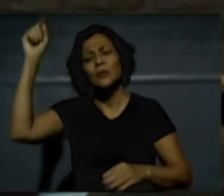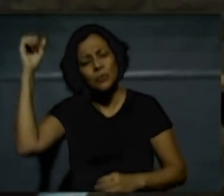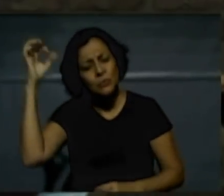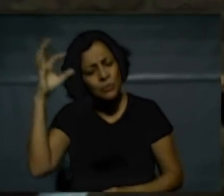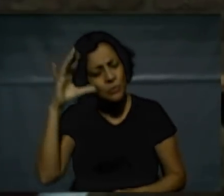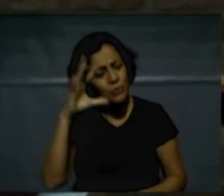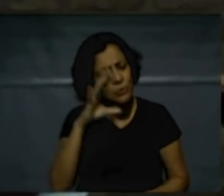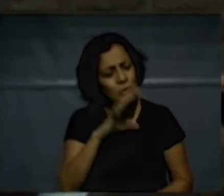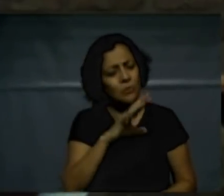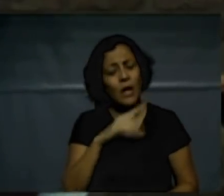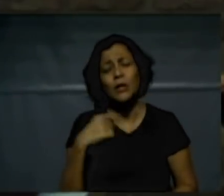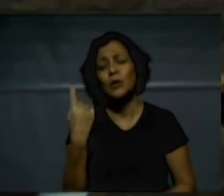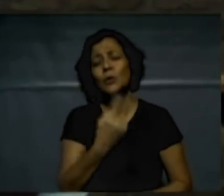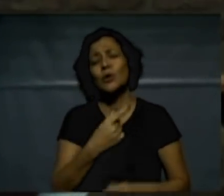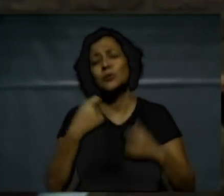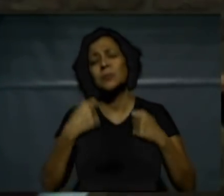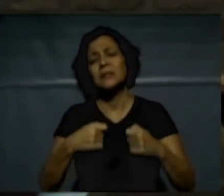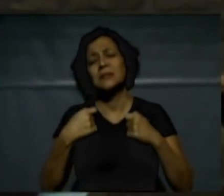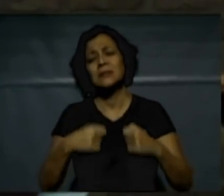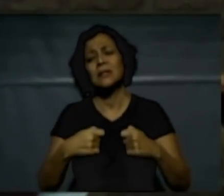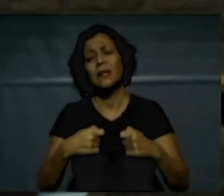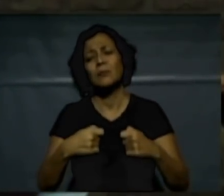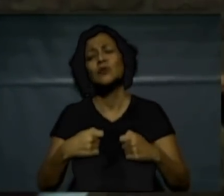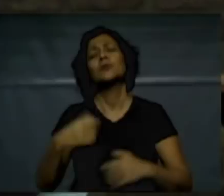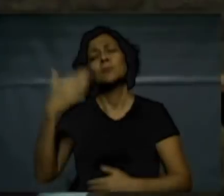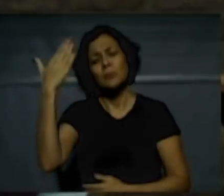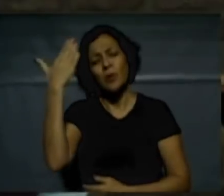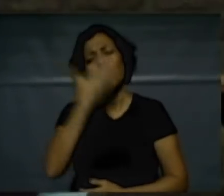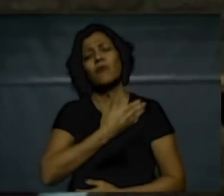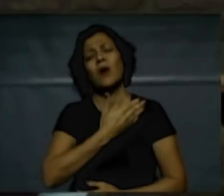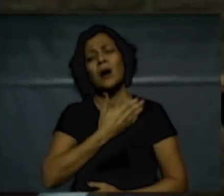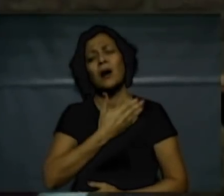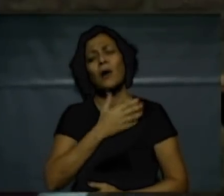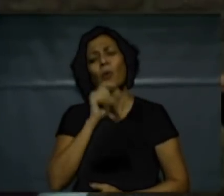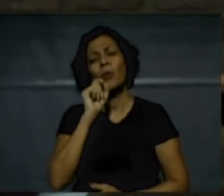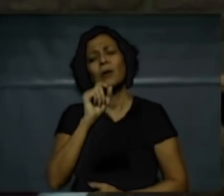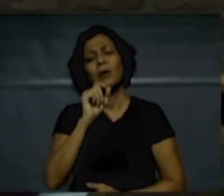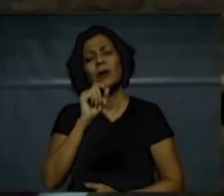que nós precisamos para aprovarmos e expiarmos.